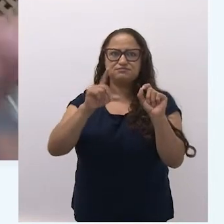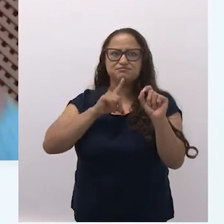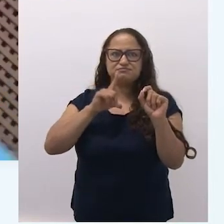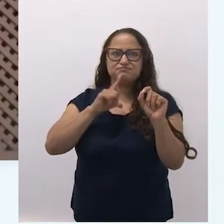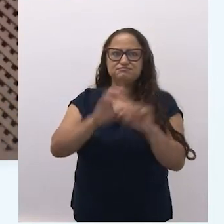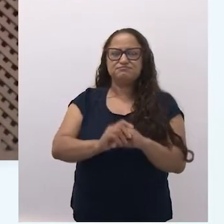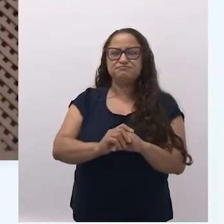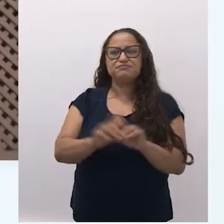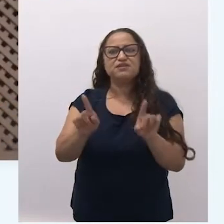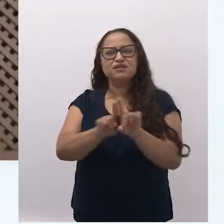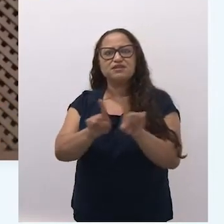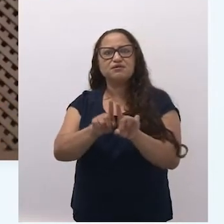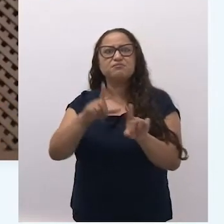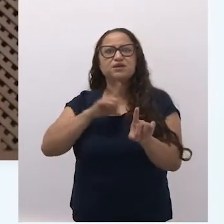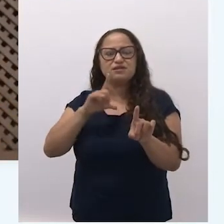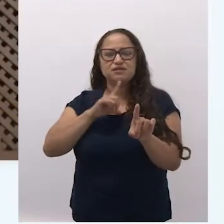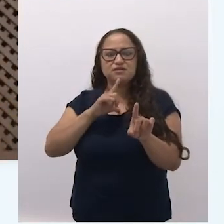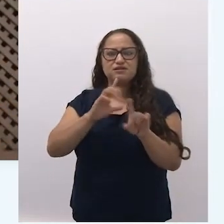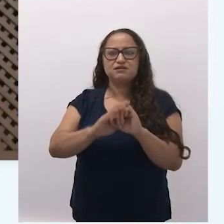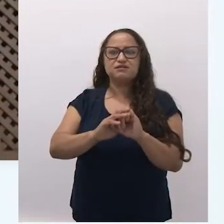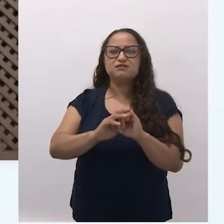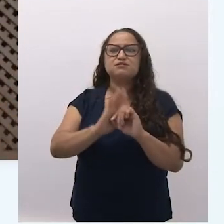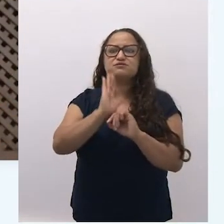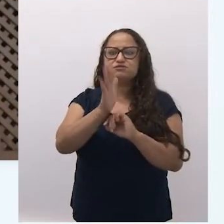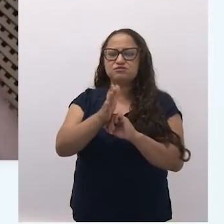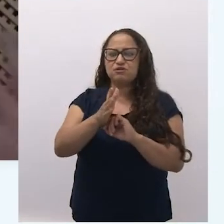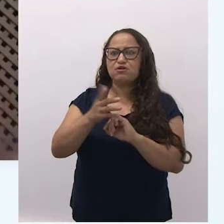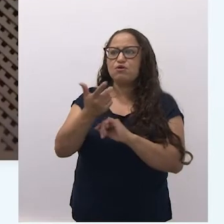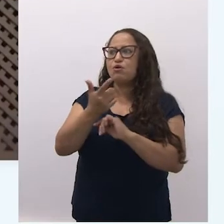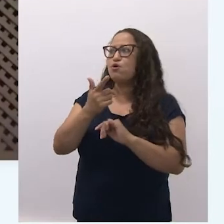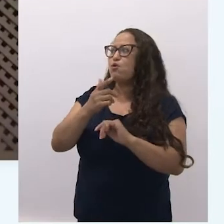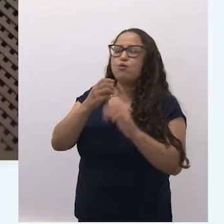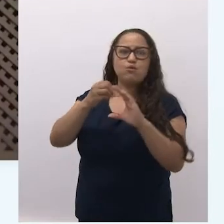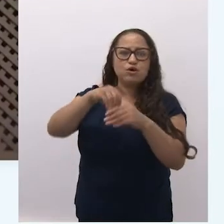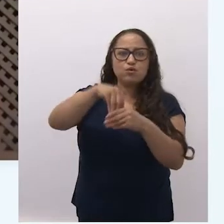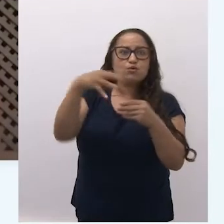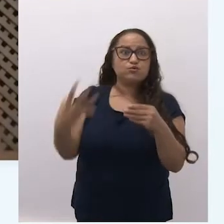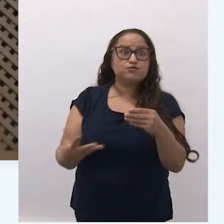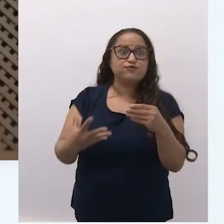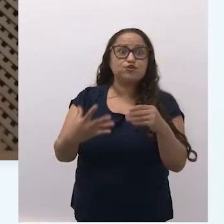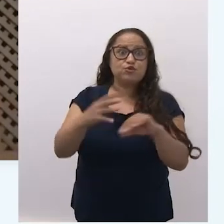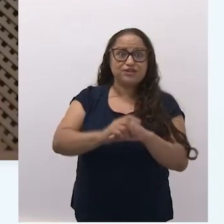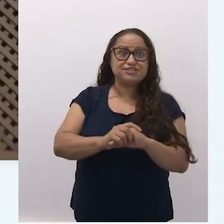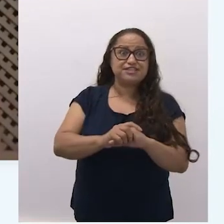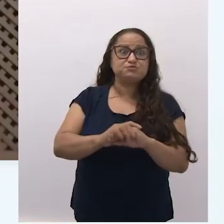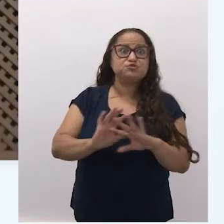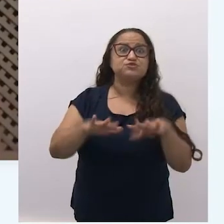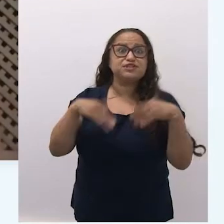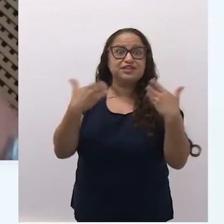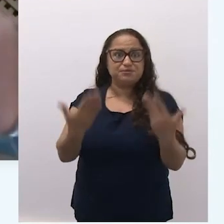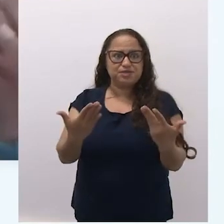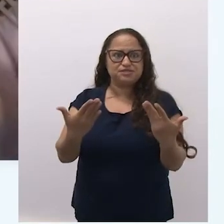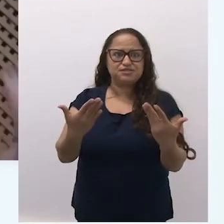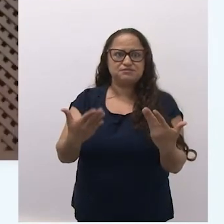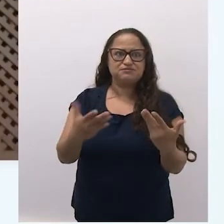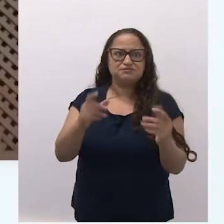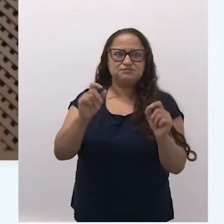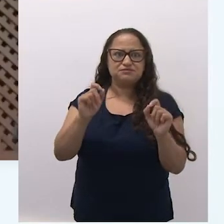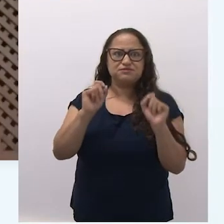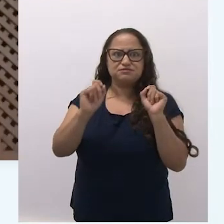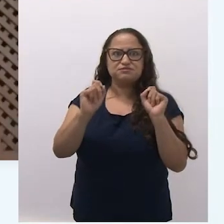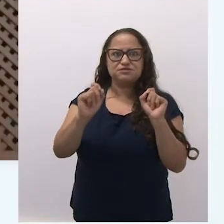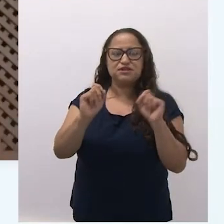E passam para uma quantidade bem maior de professores. São crianças